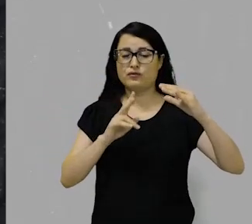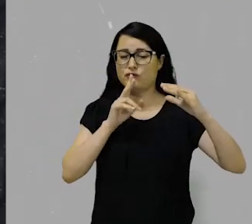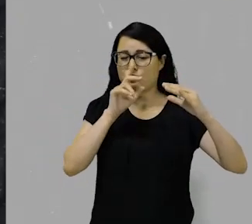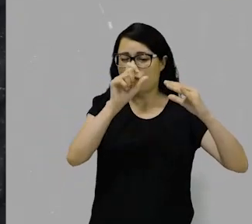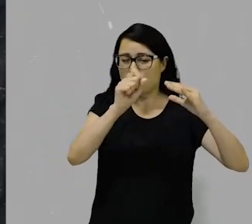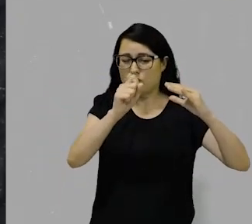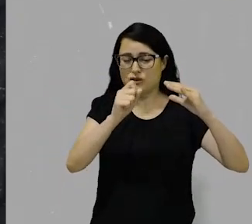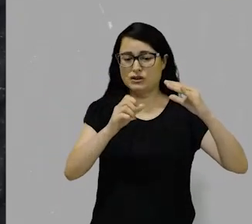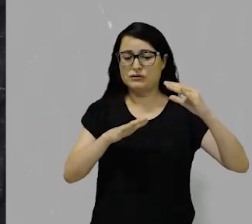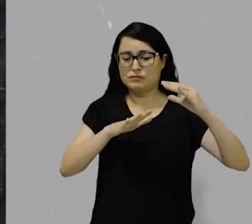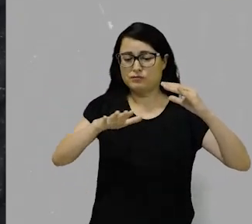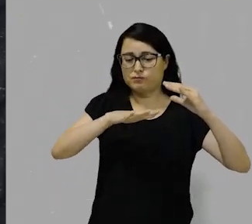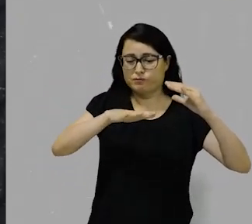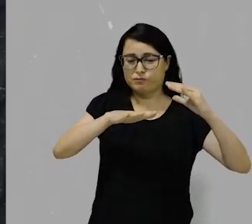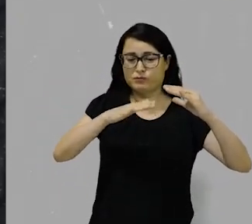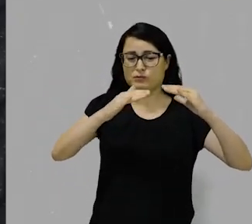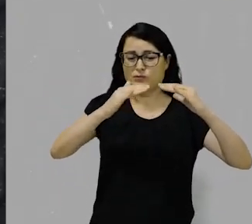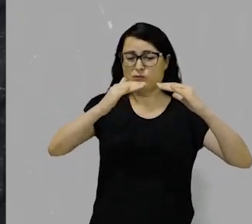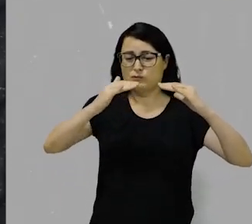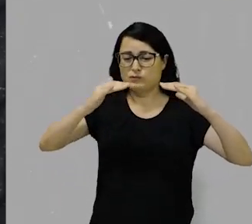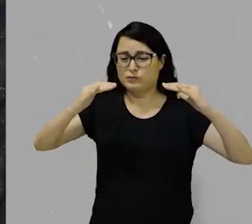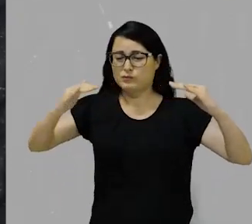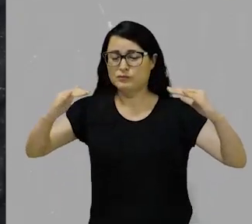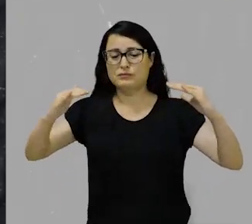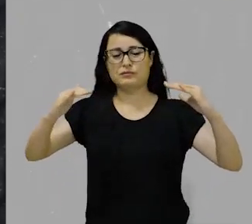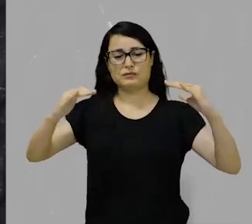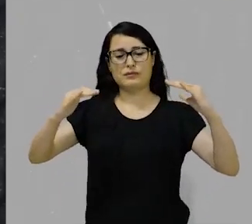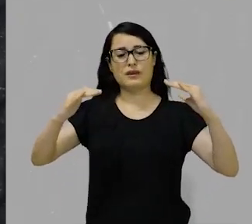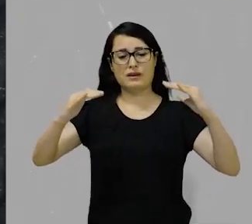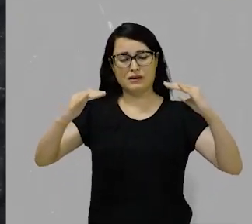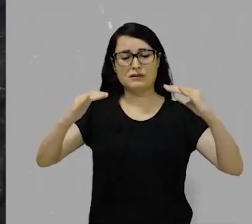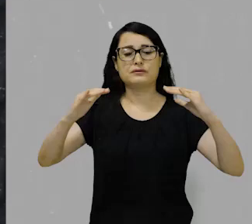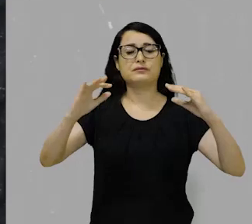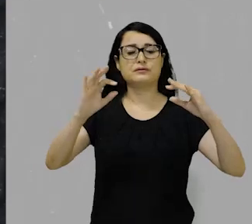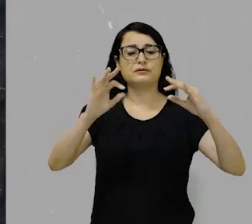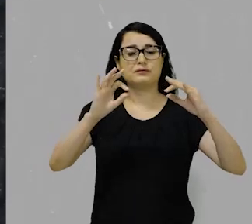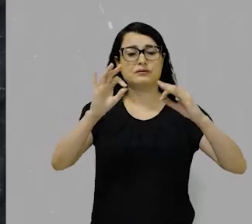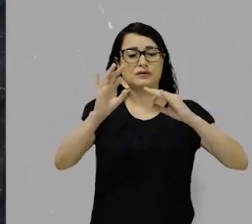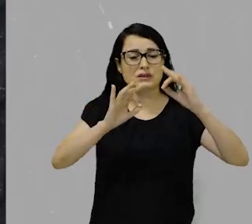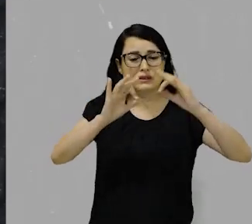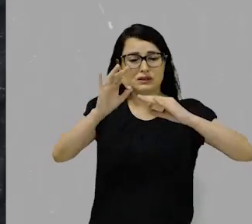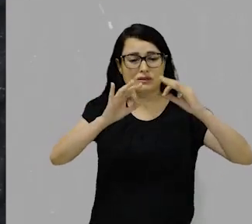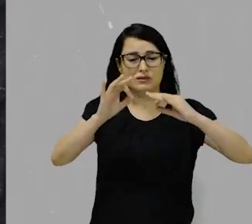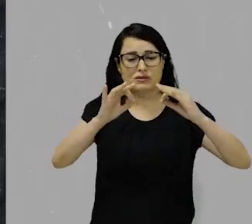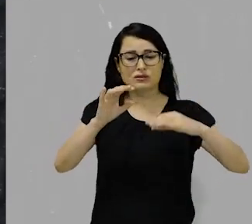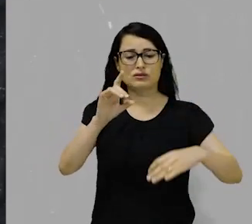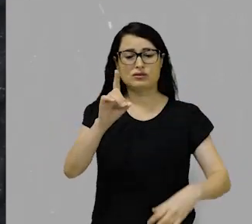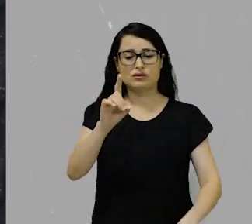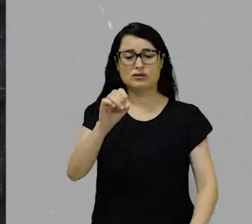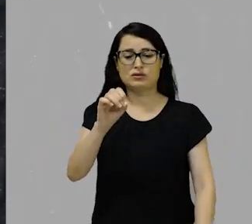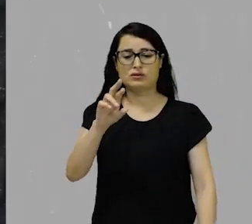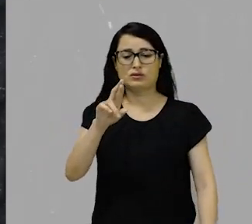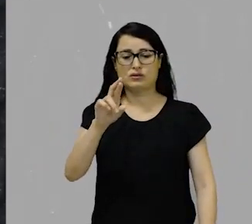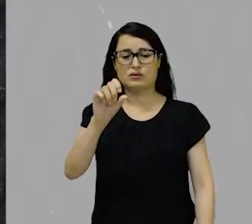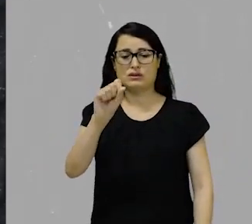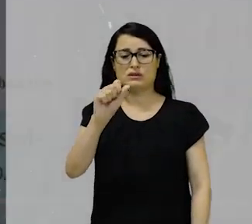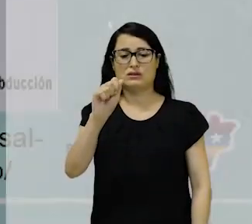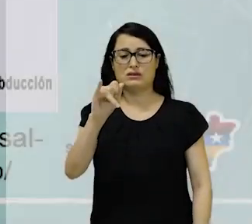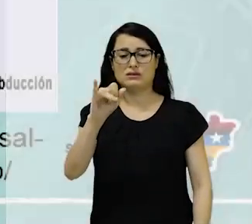se separem e nós vamos ter a chamada formação das dorsais. Muita atenção, isso foi até